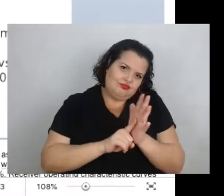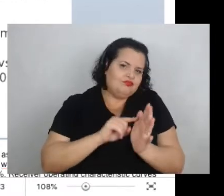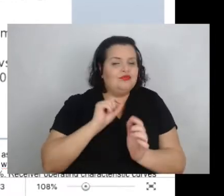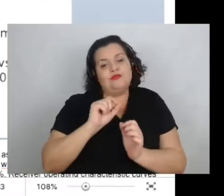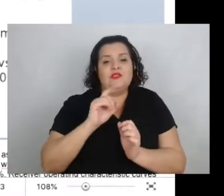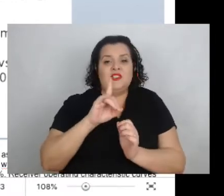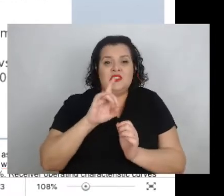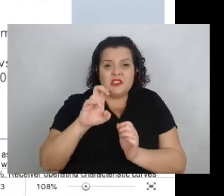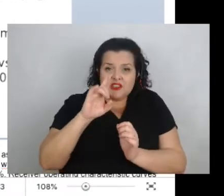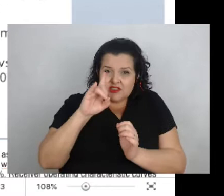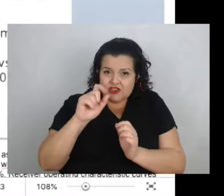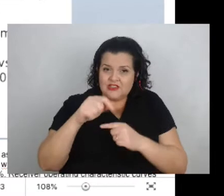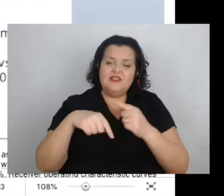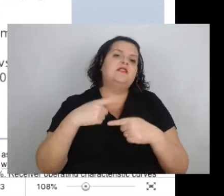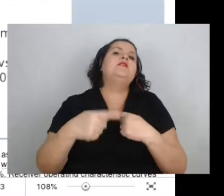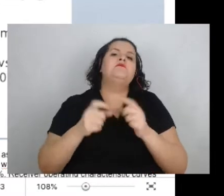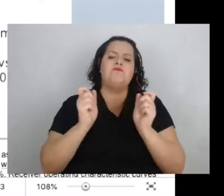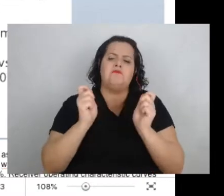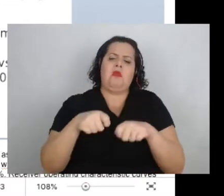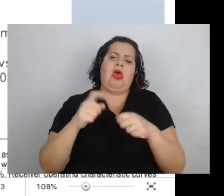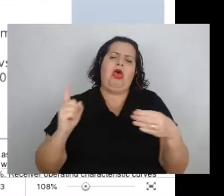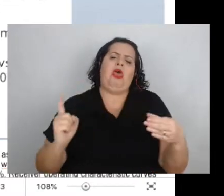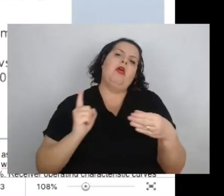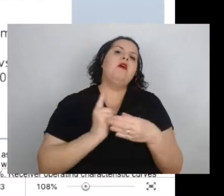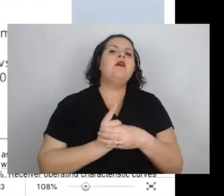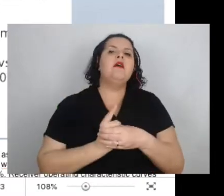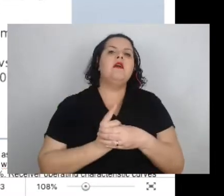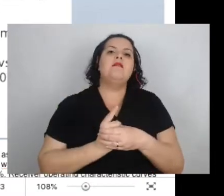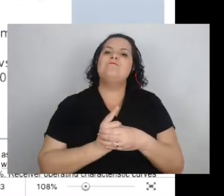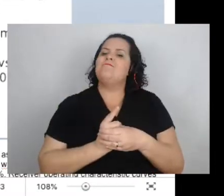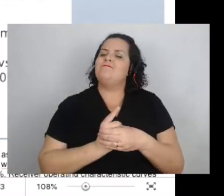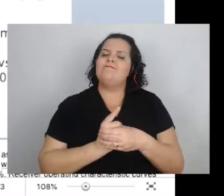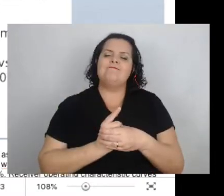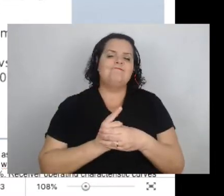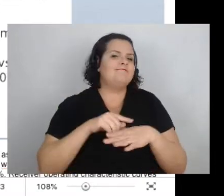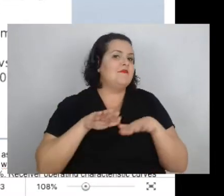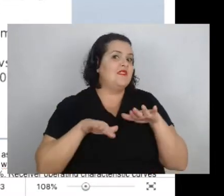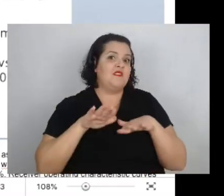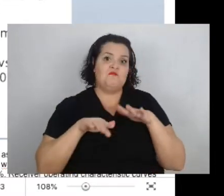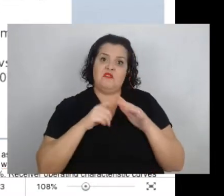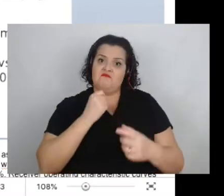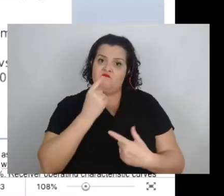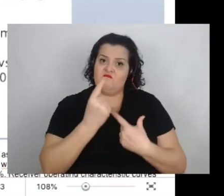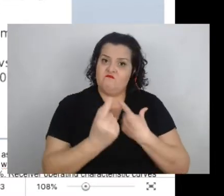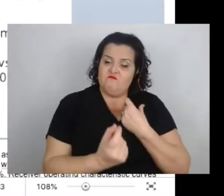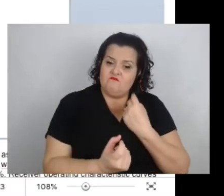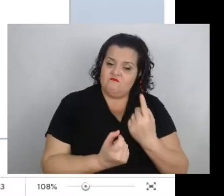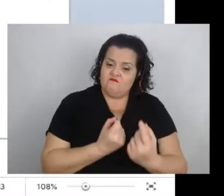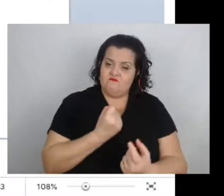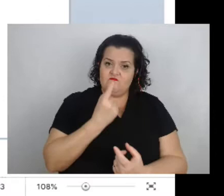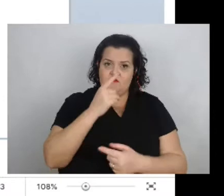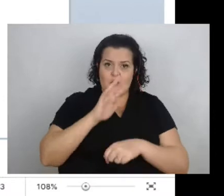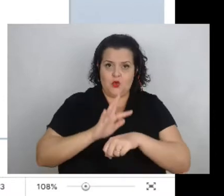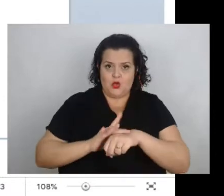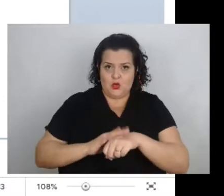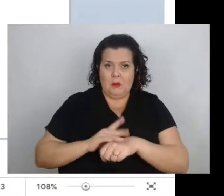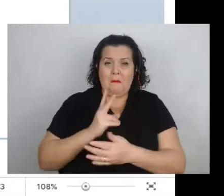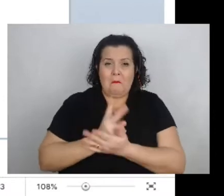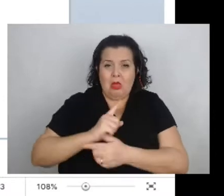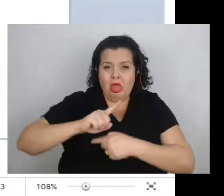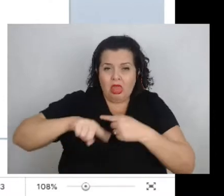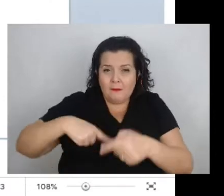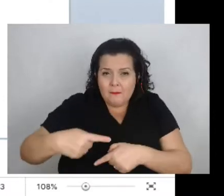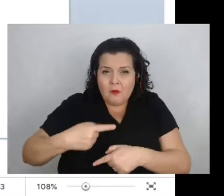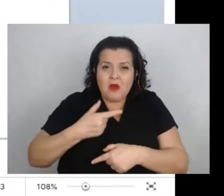liberar o paciente, eles têm pacientes que em torno de 15 a 20 dias mantêm cultura positiva. E